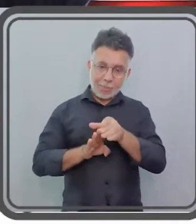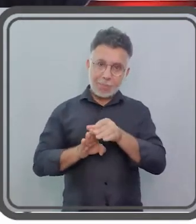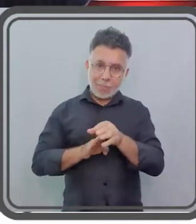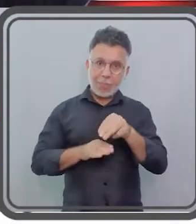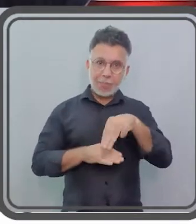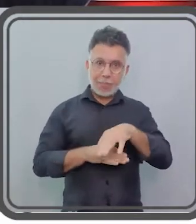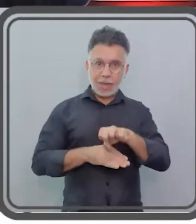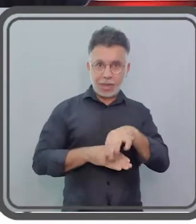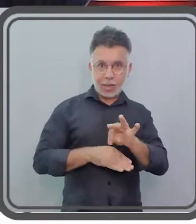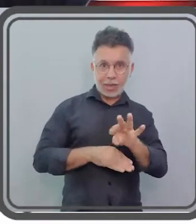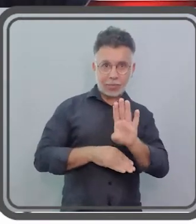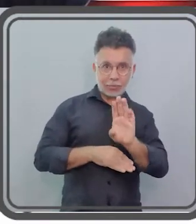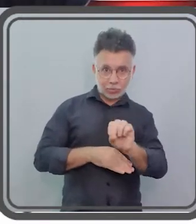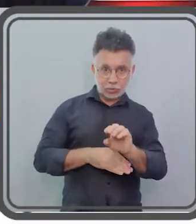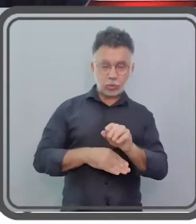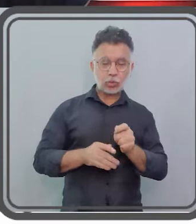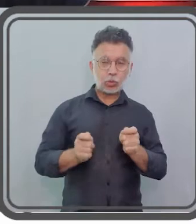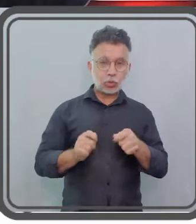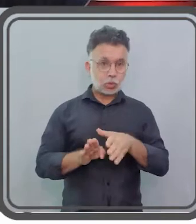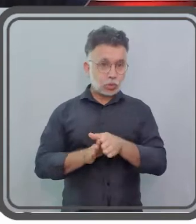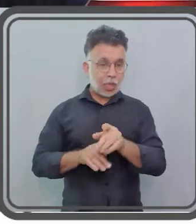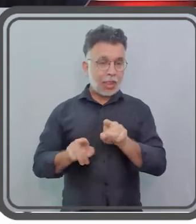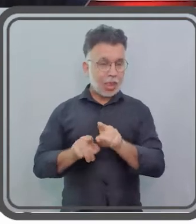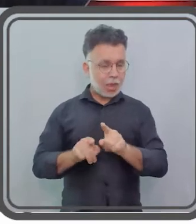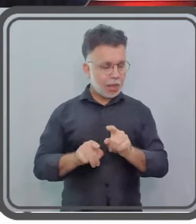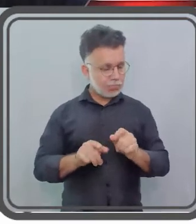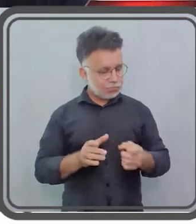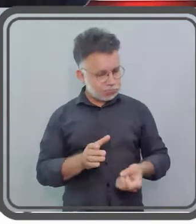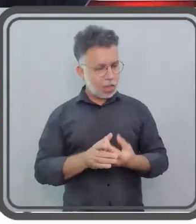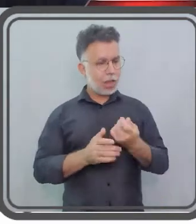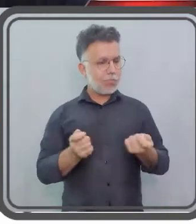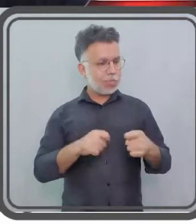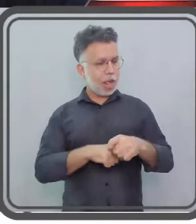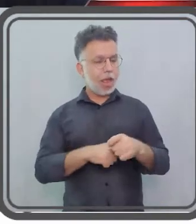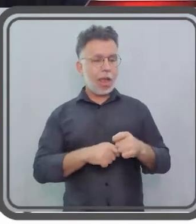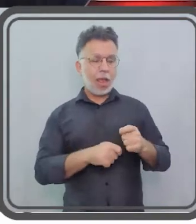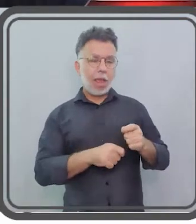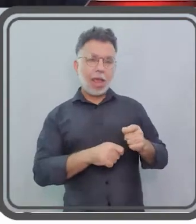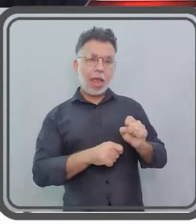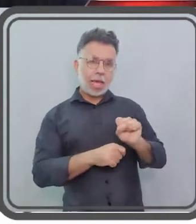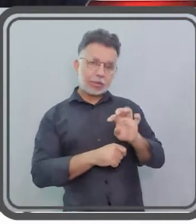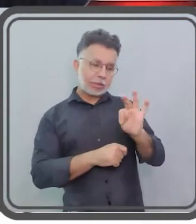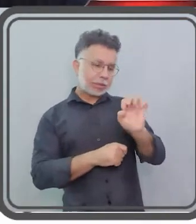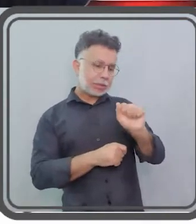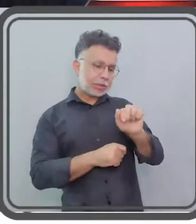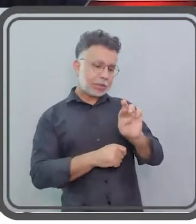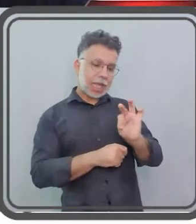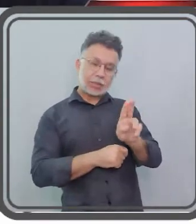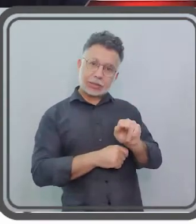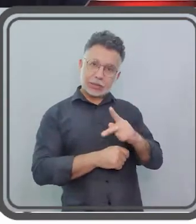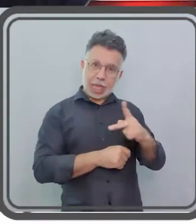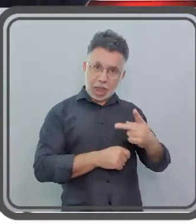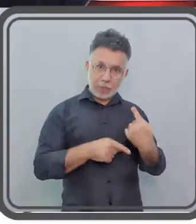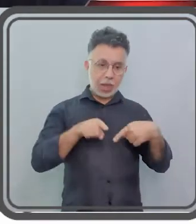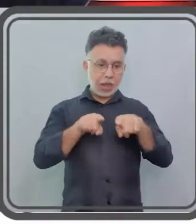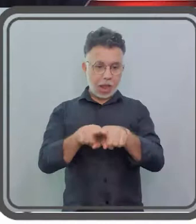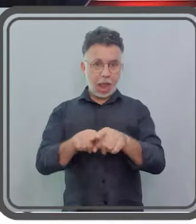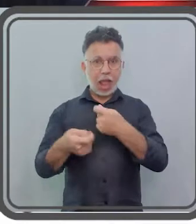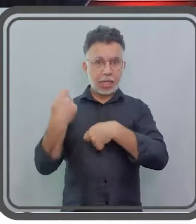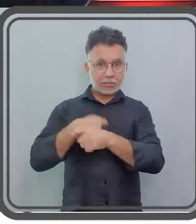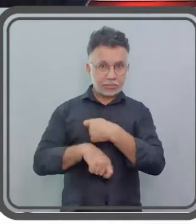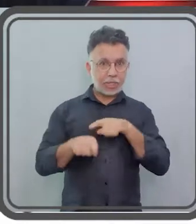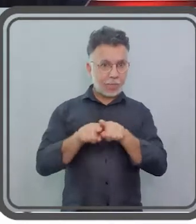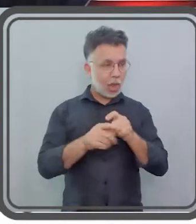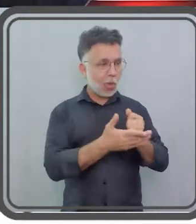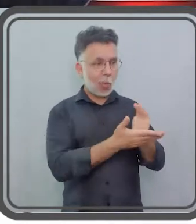Energy. Altamente capacitado no desenvolvimento de startups, administração, estruturação de empresas, fusões e